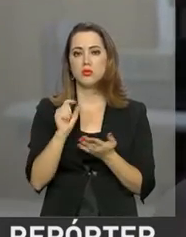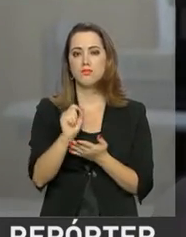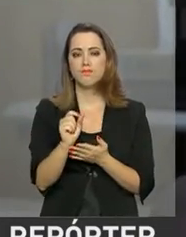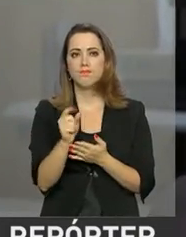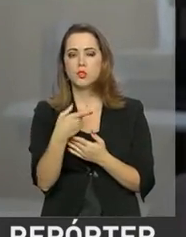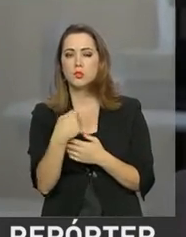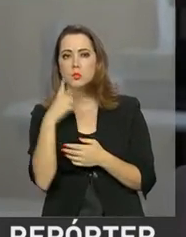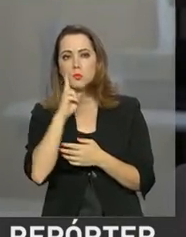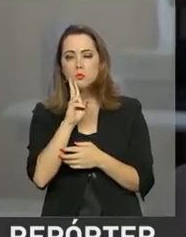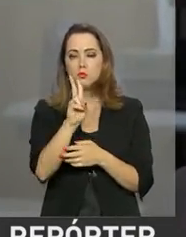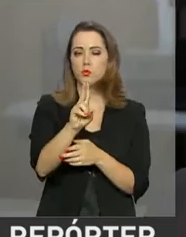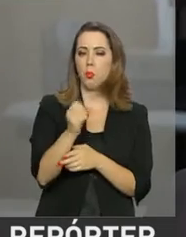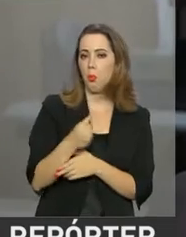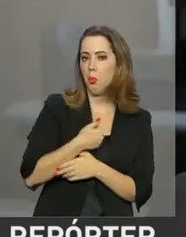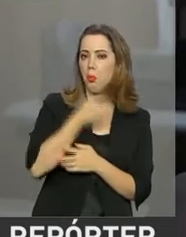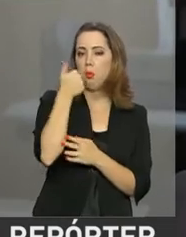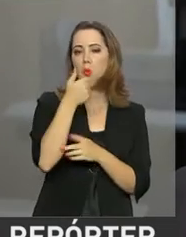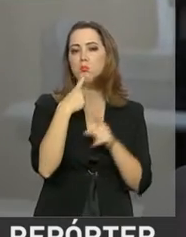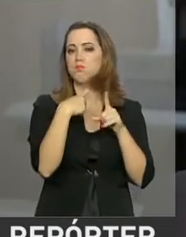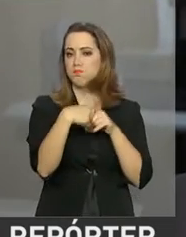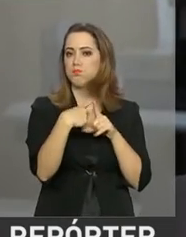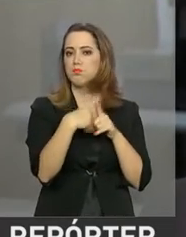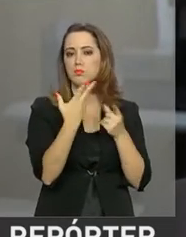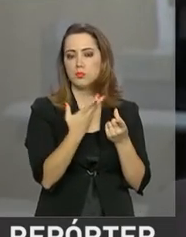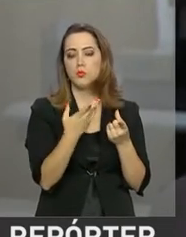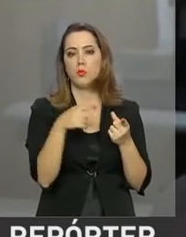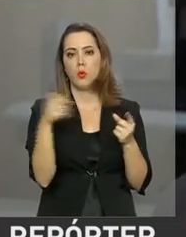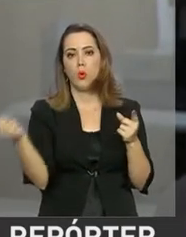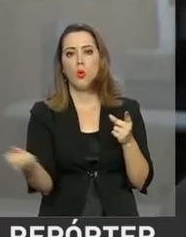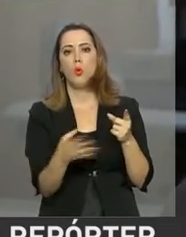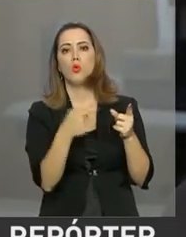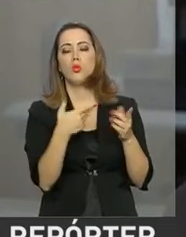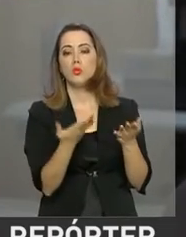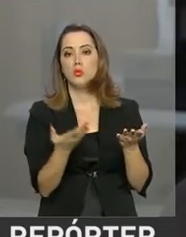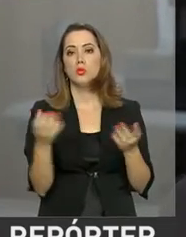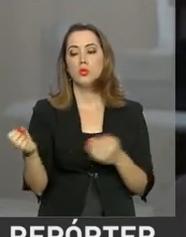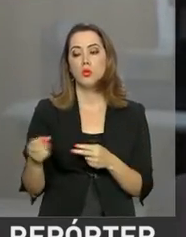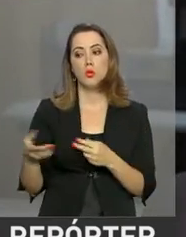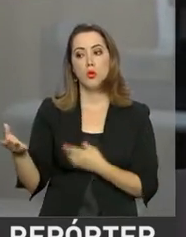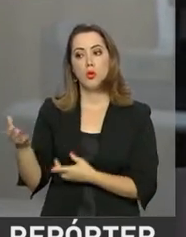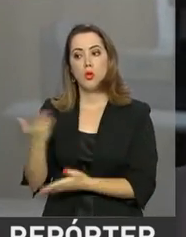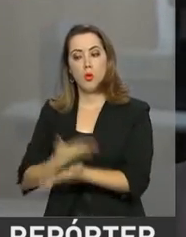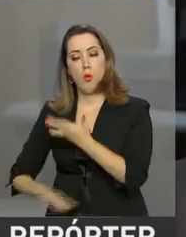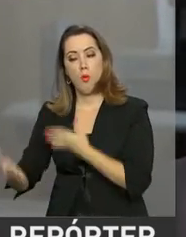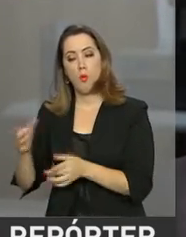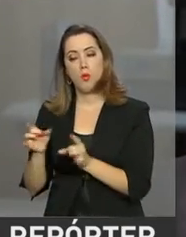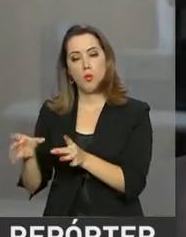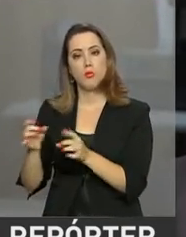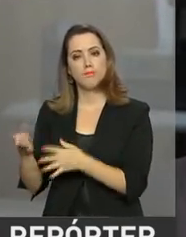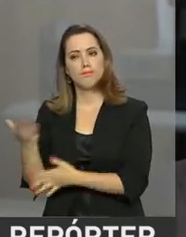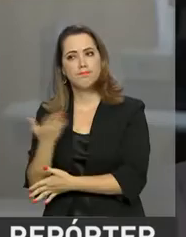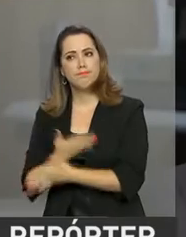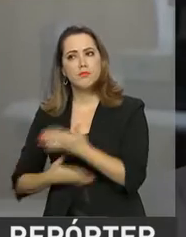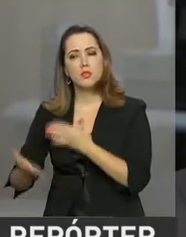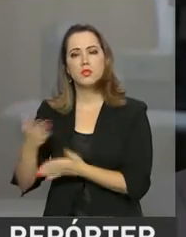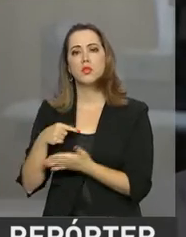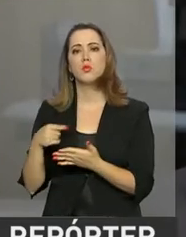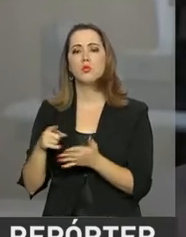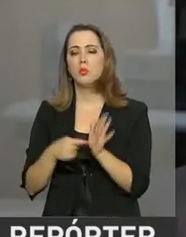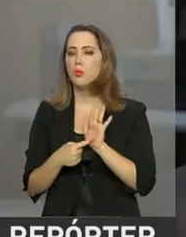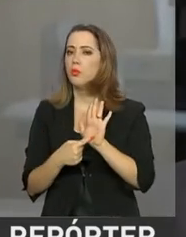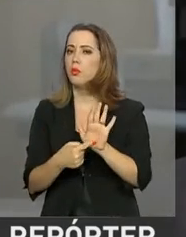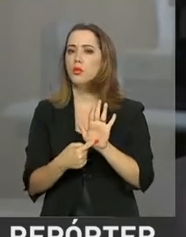que a se estabelece nesse novo cenário o mercado mostra sinais de que a